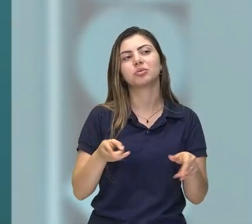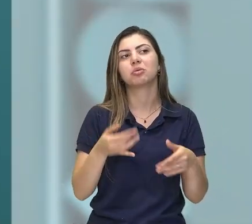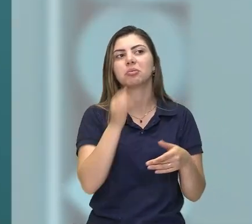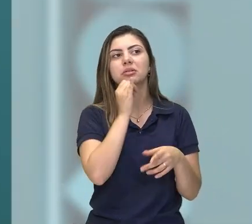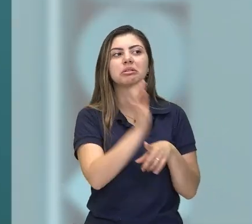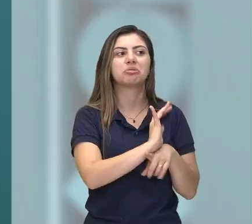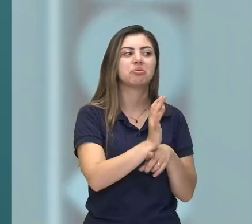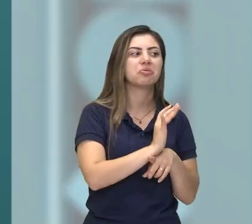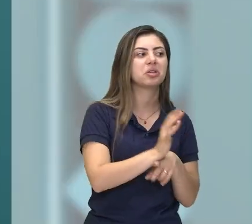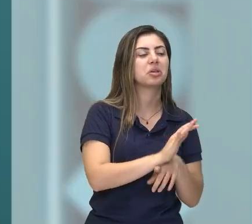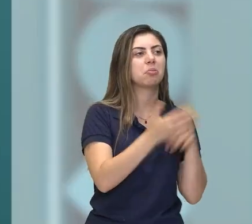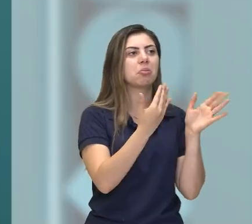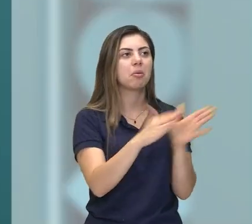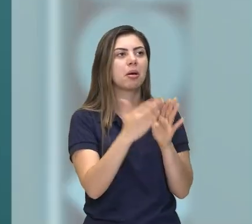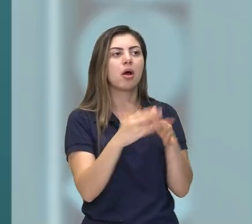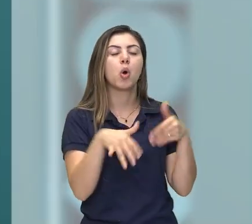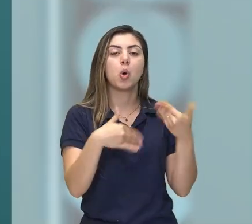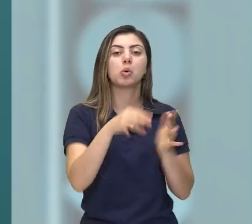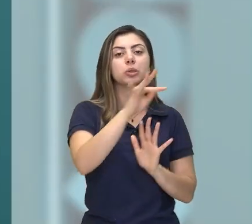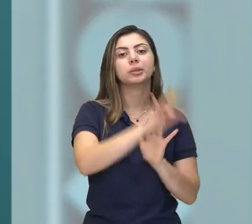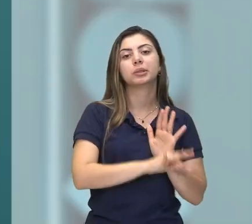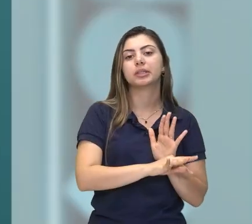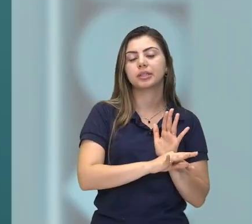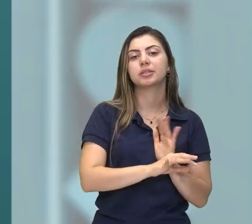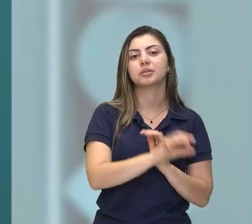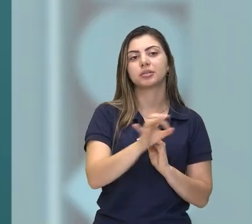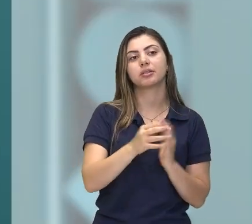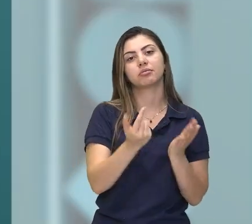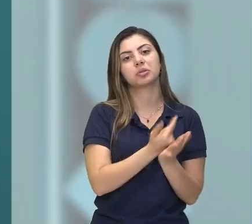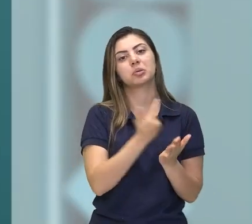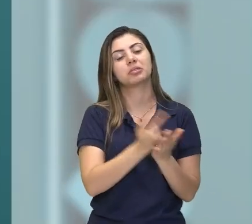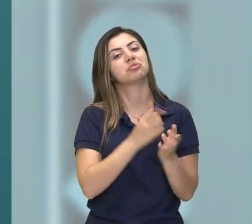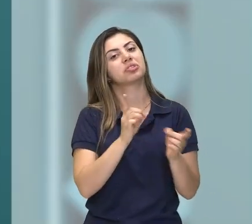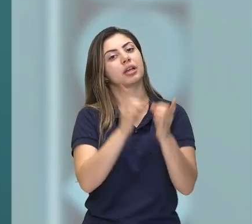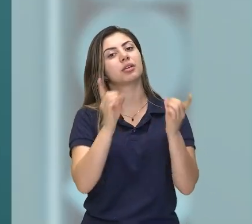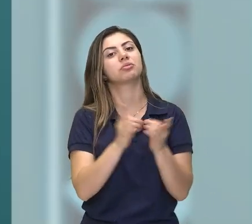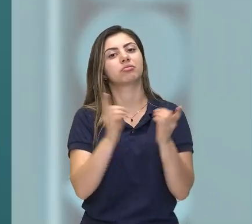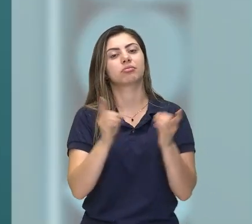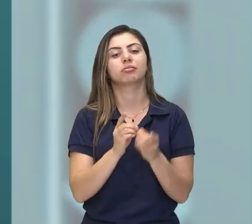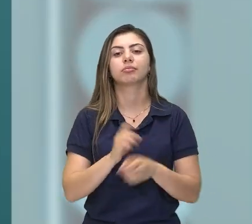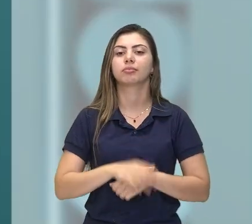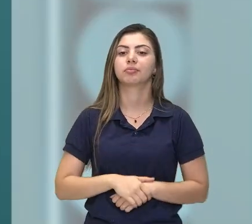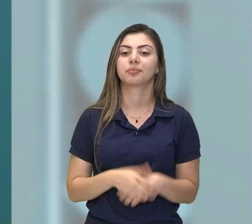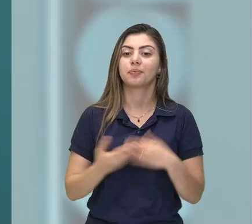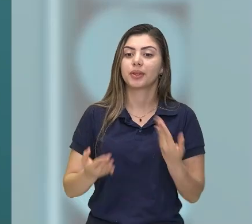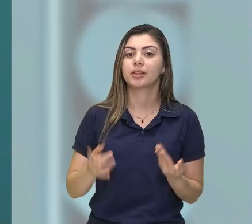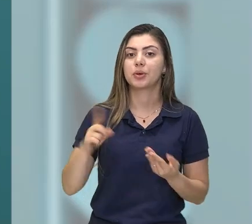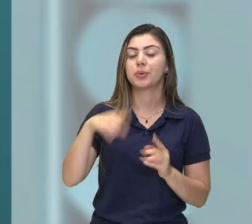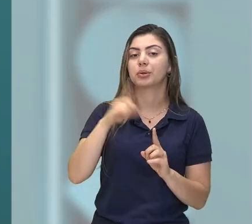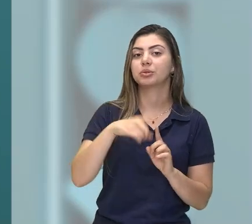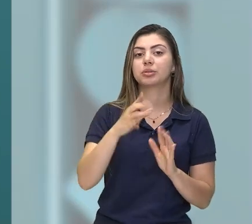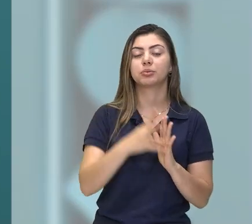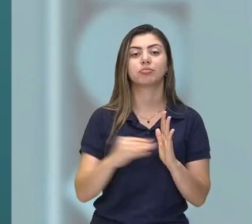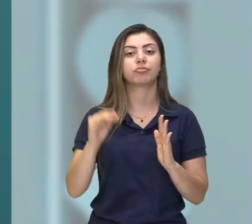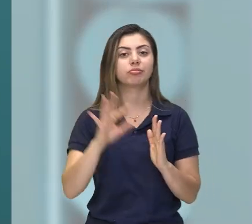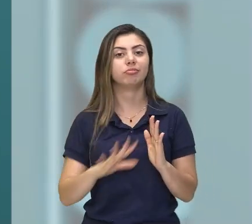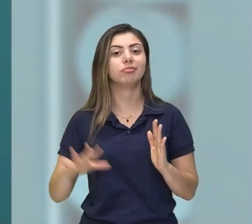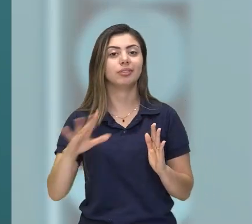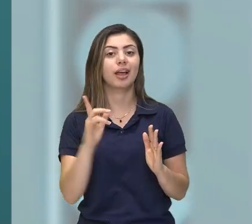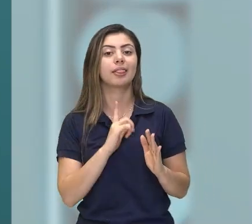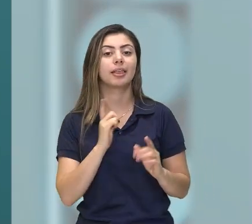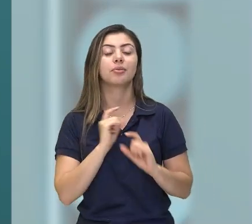ou que vocês viram no texto, especificamente no livro didático. Esse tipo de intertextualidade também vai aparecer